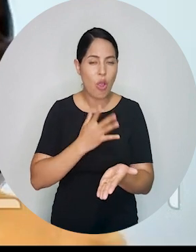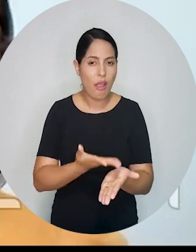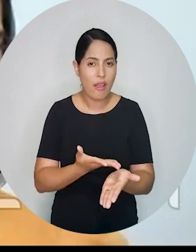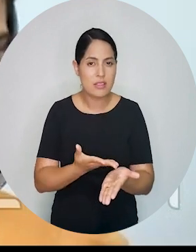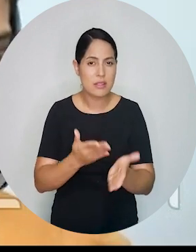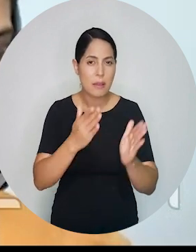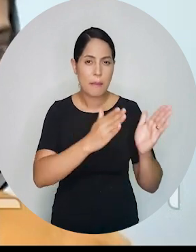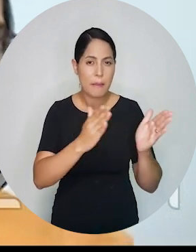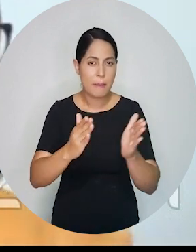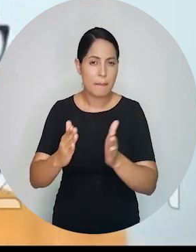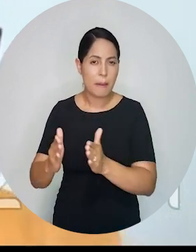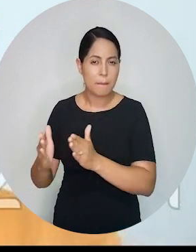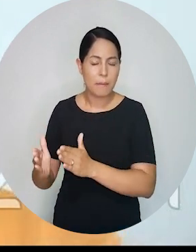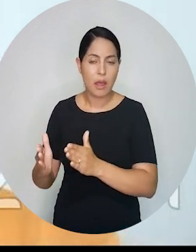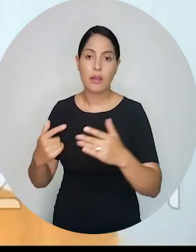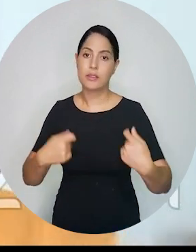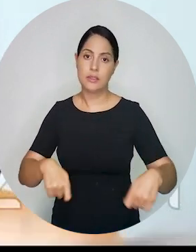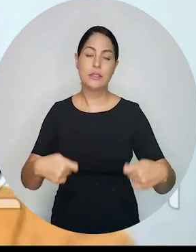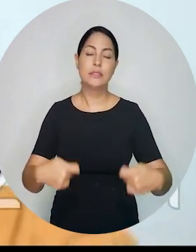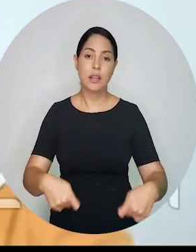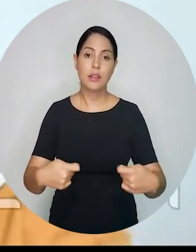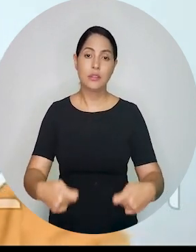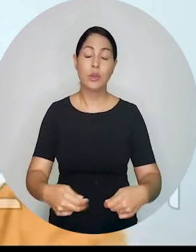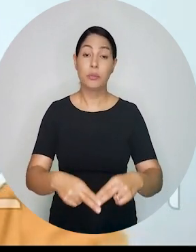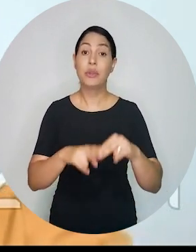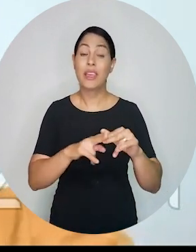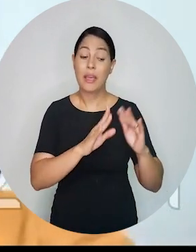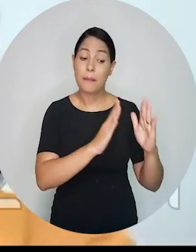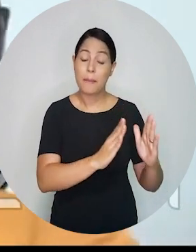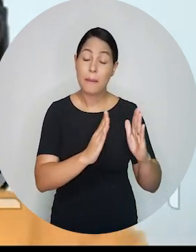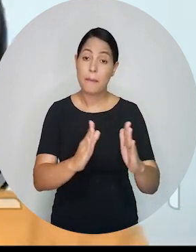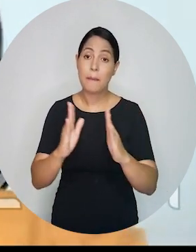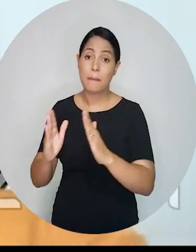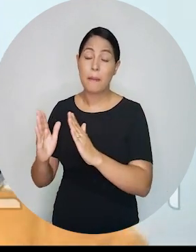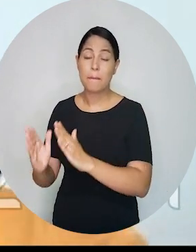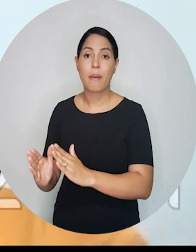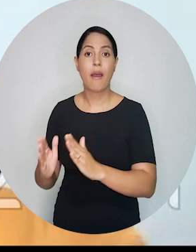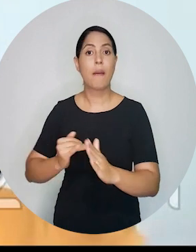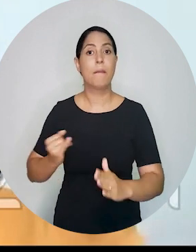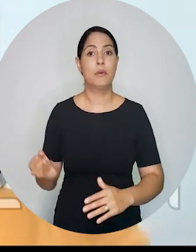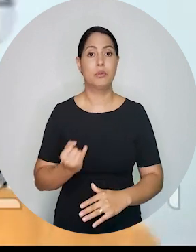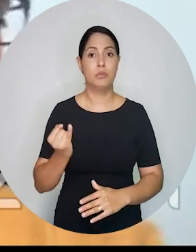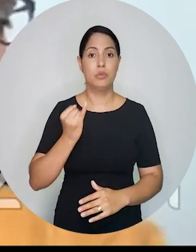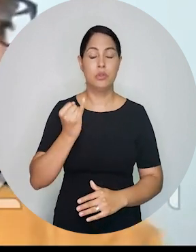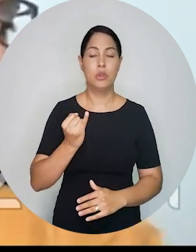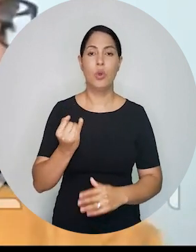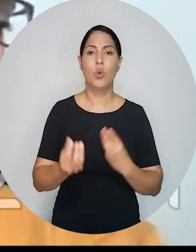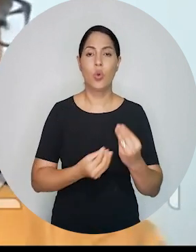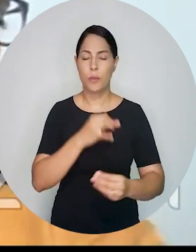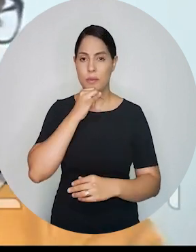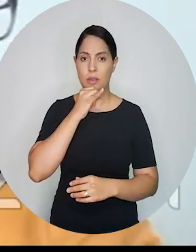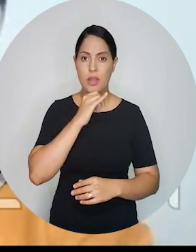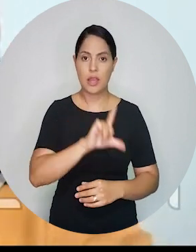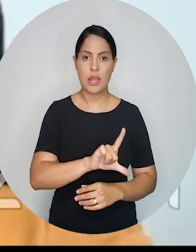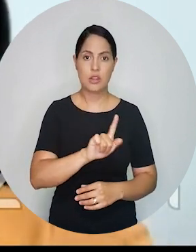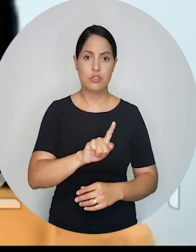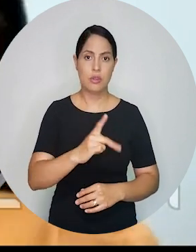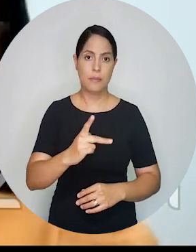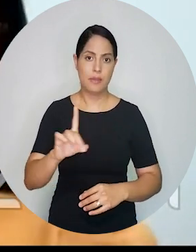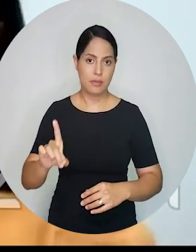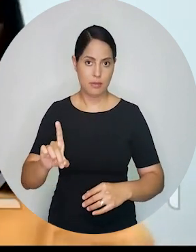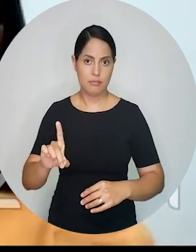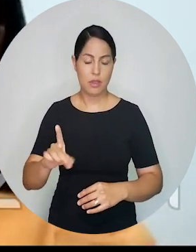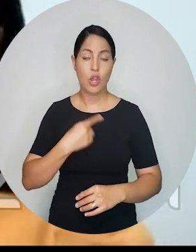convivendo, conhecendo todas as questões do funcionamento, que são justamente os processos, né? Dentro da LGPD a